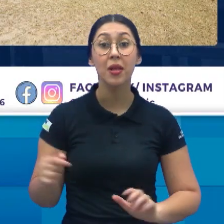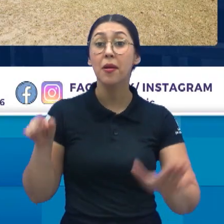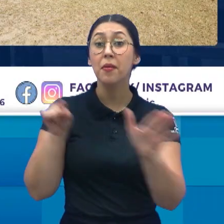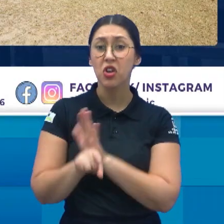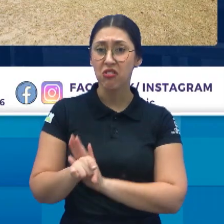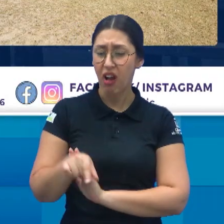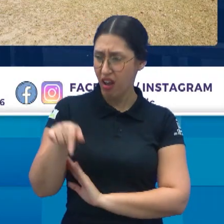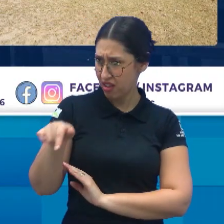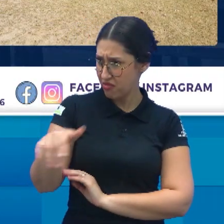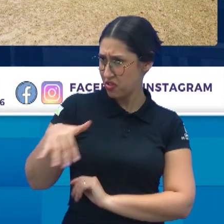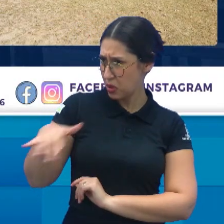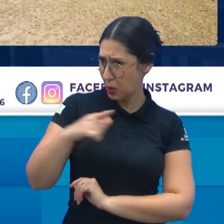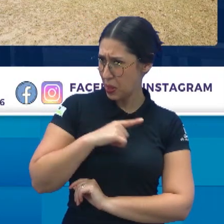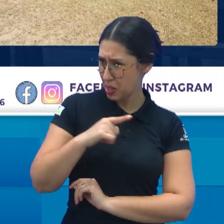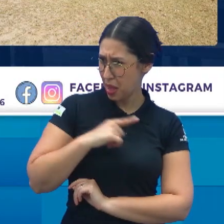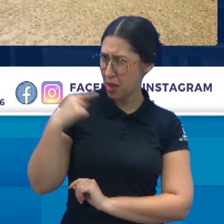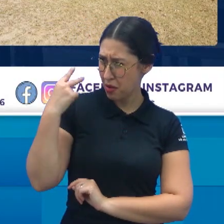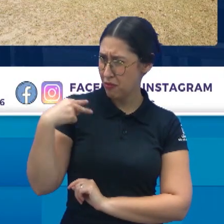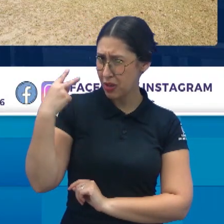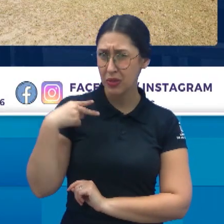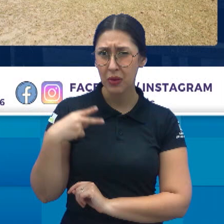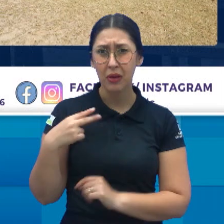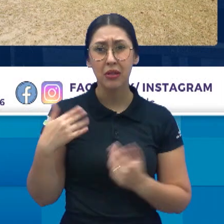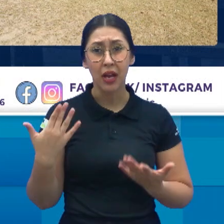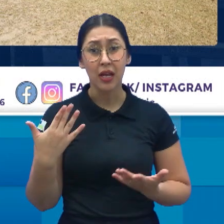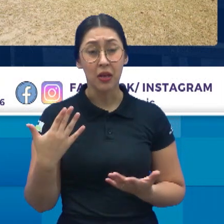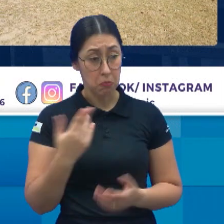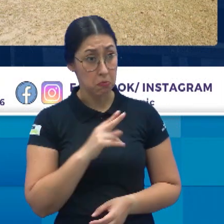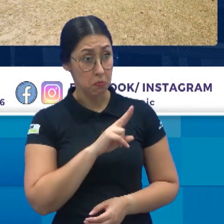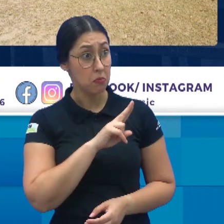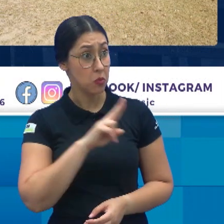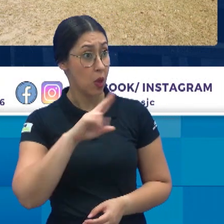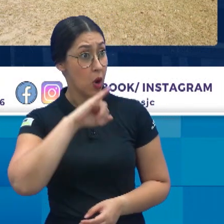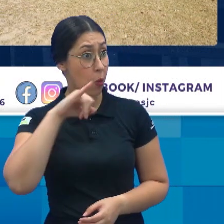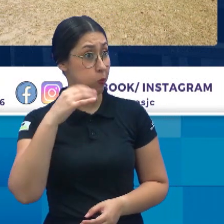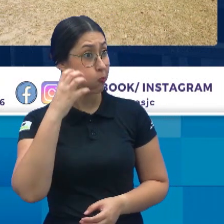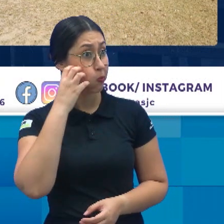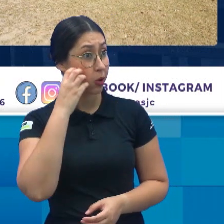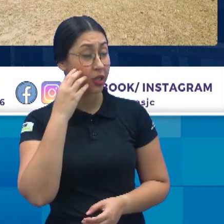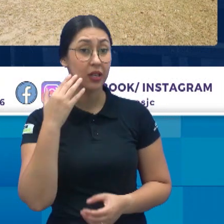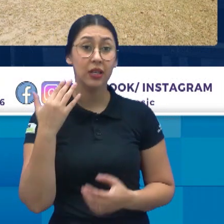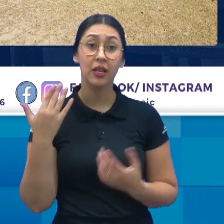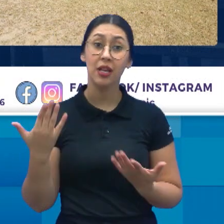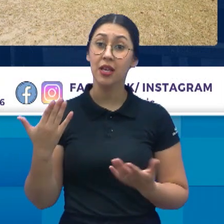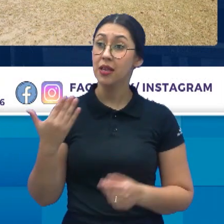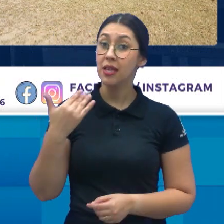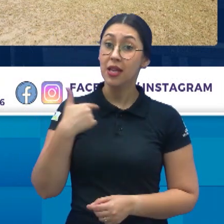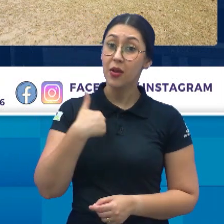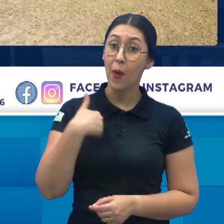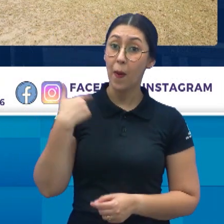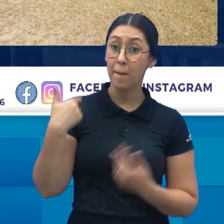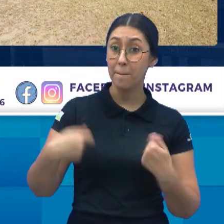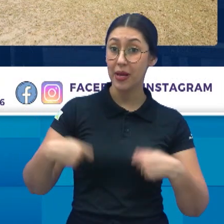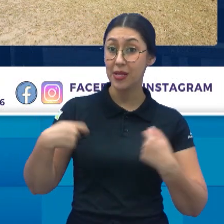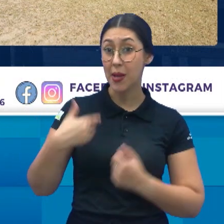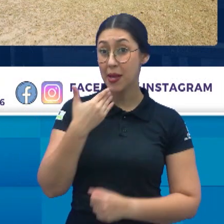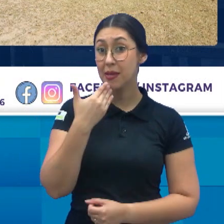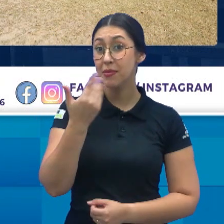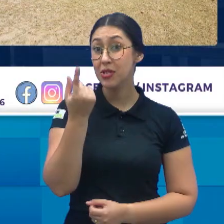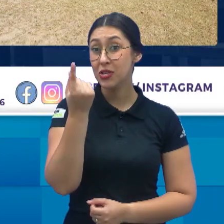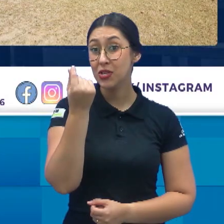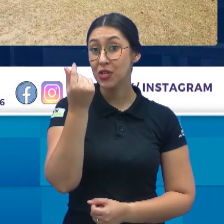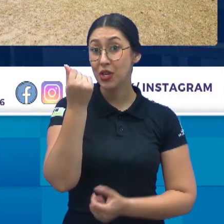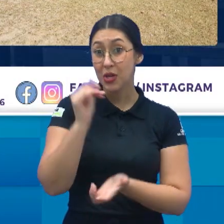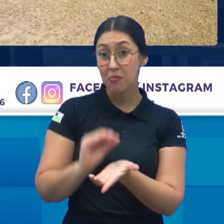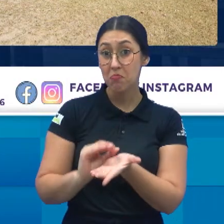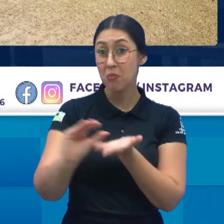tinha vereador na região. E quando falaram o meu nome, ele falou que era para eu pedir, então, uma emenda parlamentar, que assim ele o